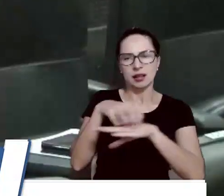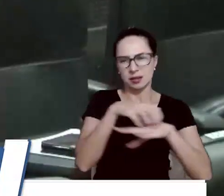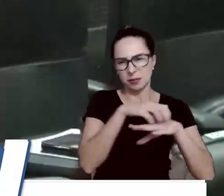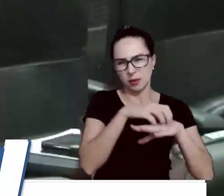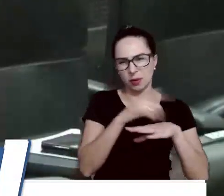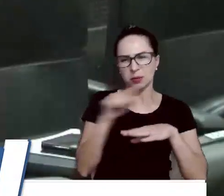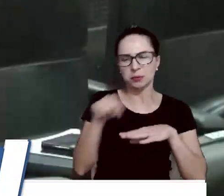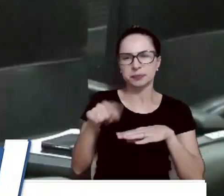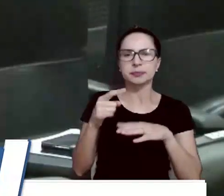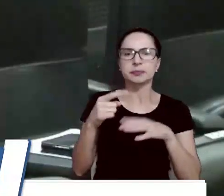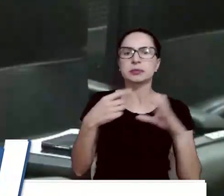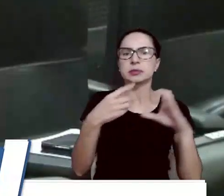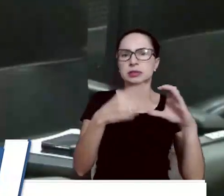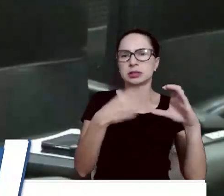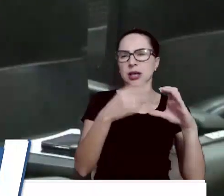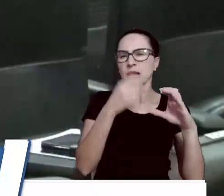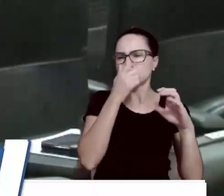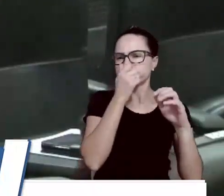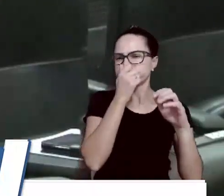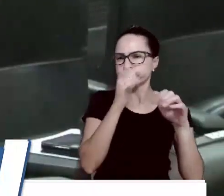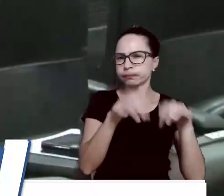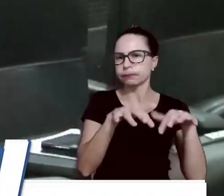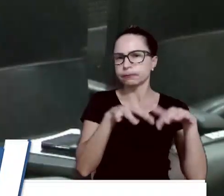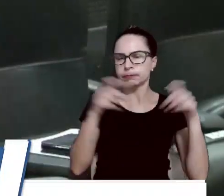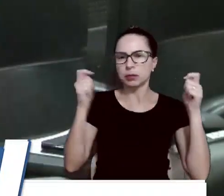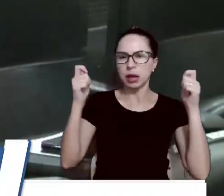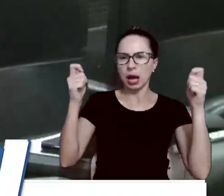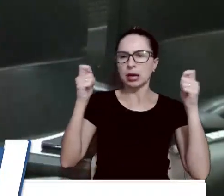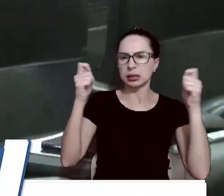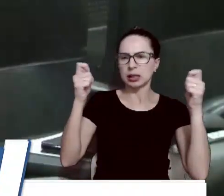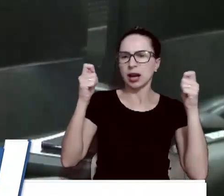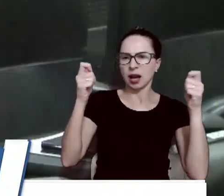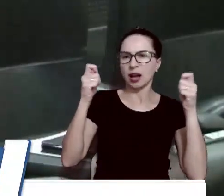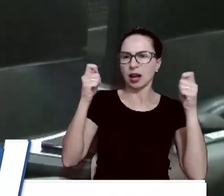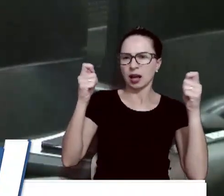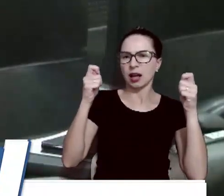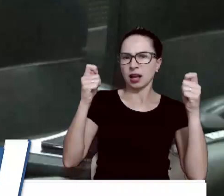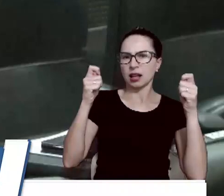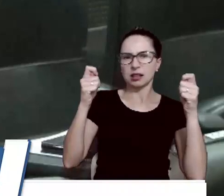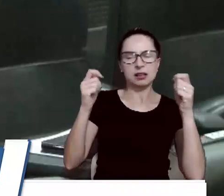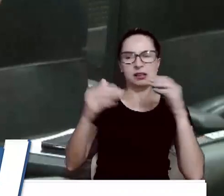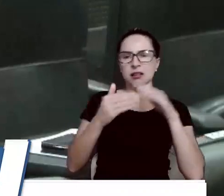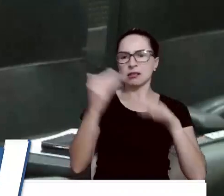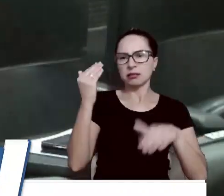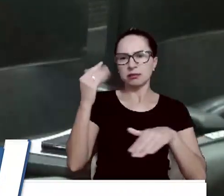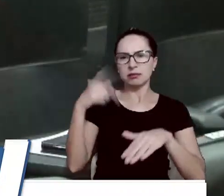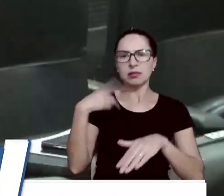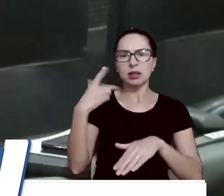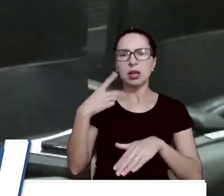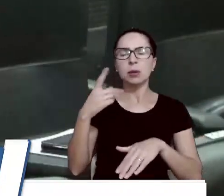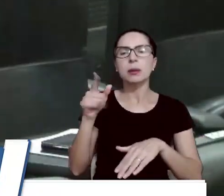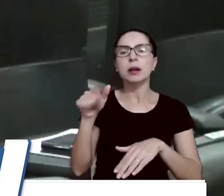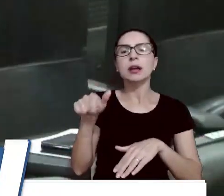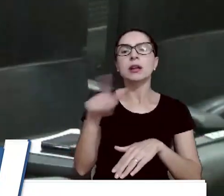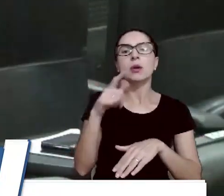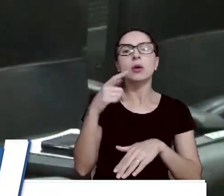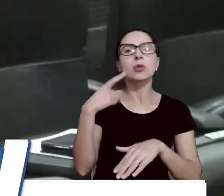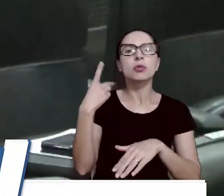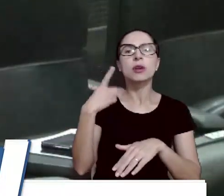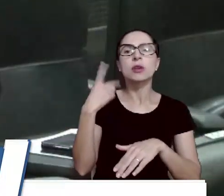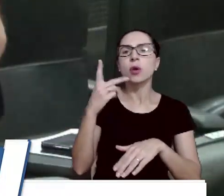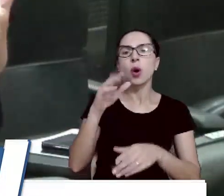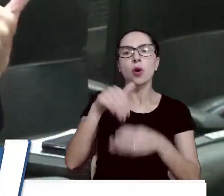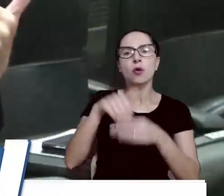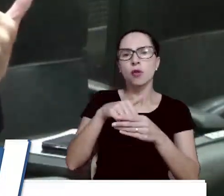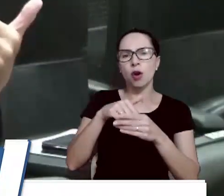toda cheia de gente, com cartaz na mão, contrário aos vereadores, para que os vereadores não votem o subsídio.